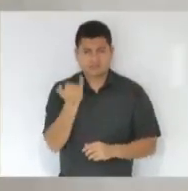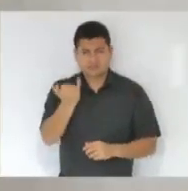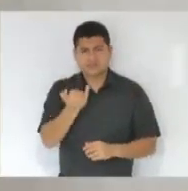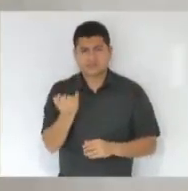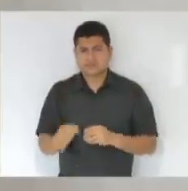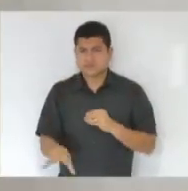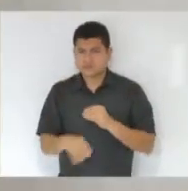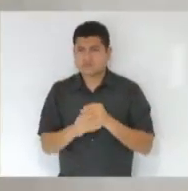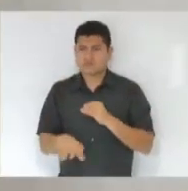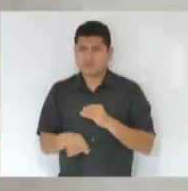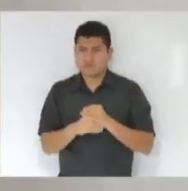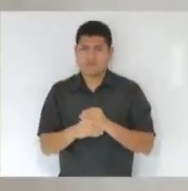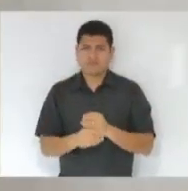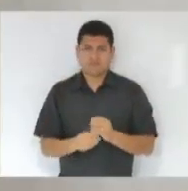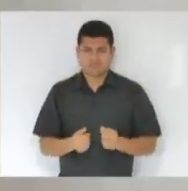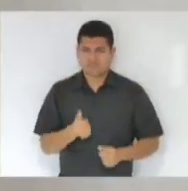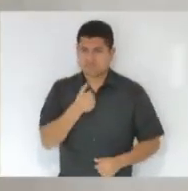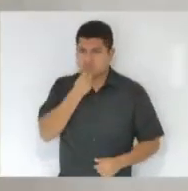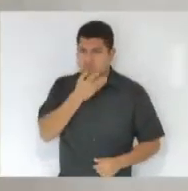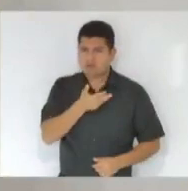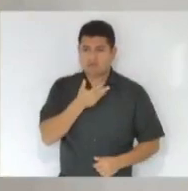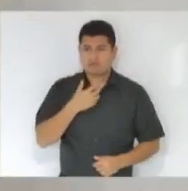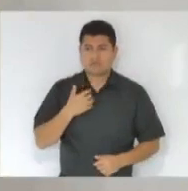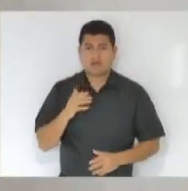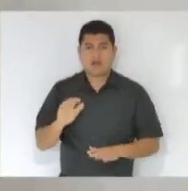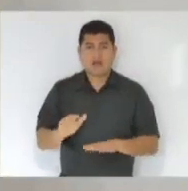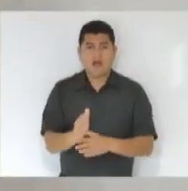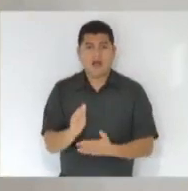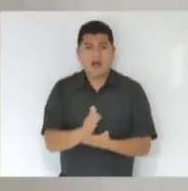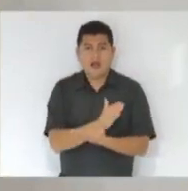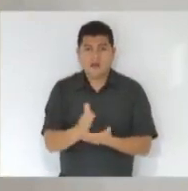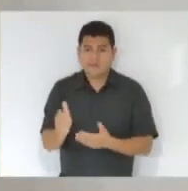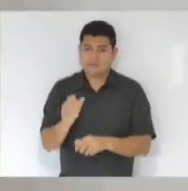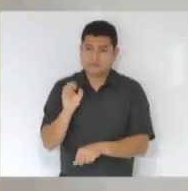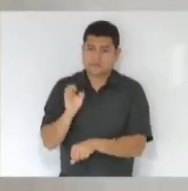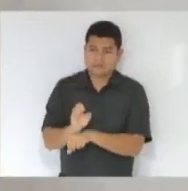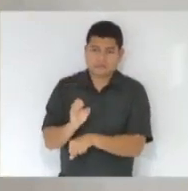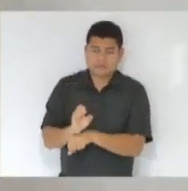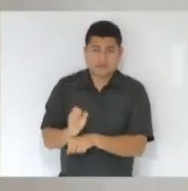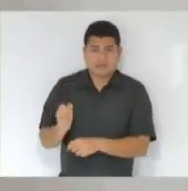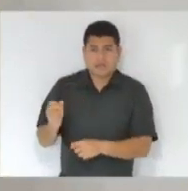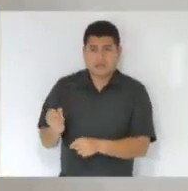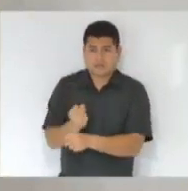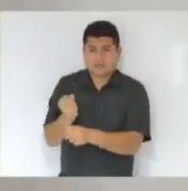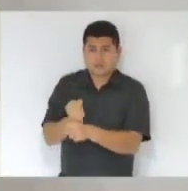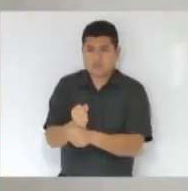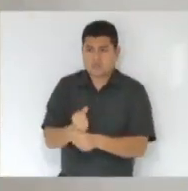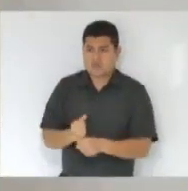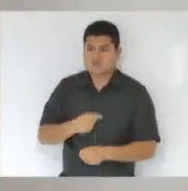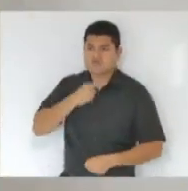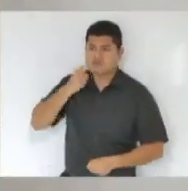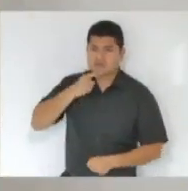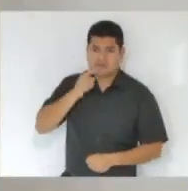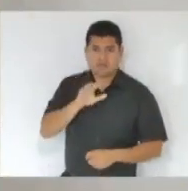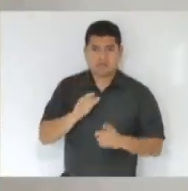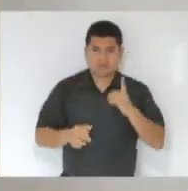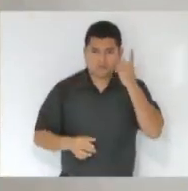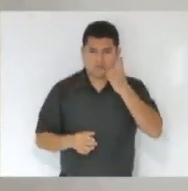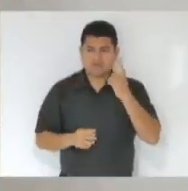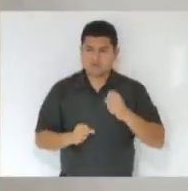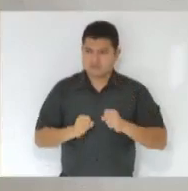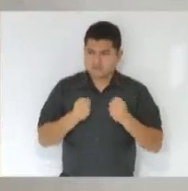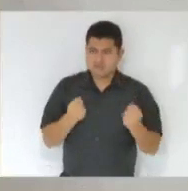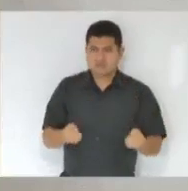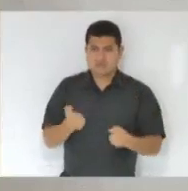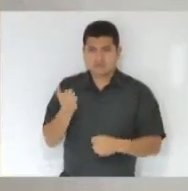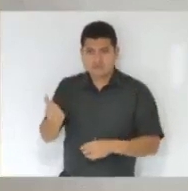tem obras, às vezes, que o Estado não consegue viabilizar, e o deputado consegue, fazendo-se presente no